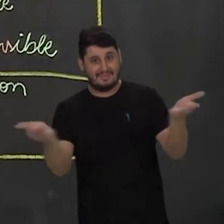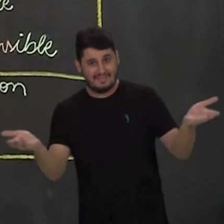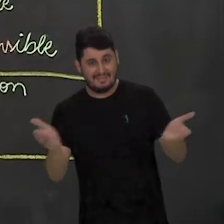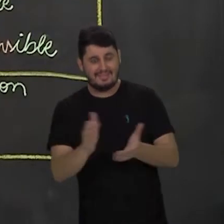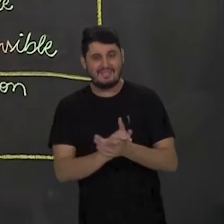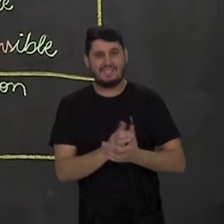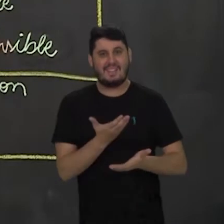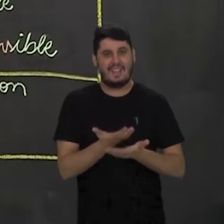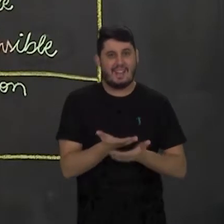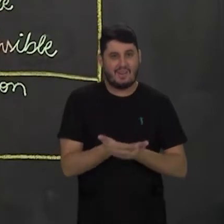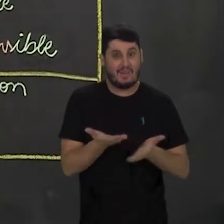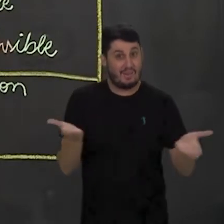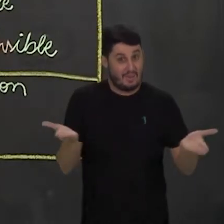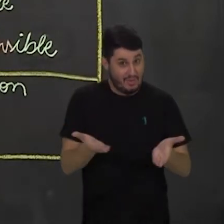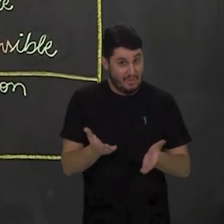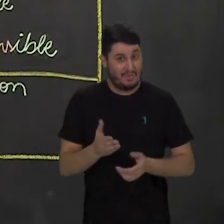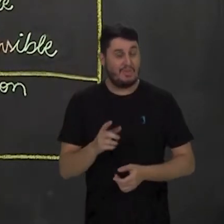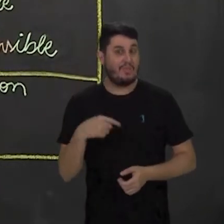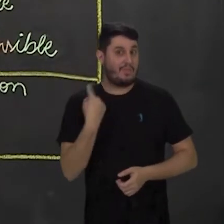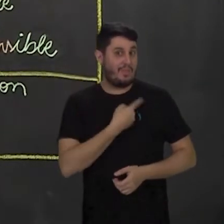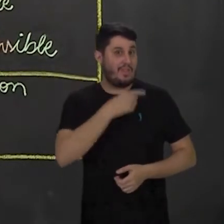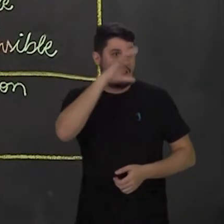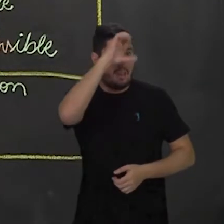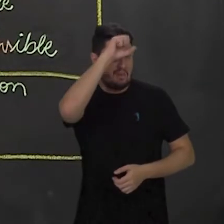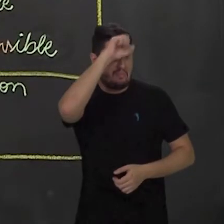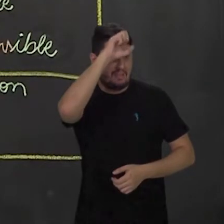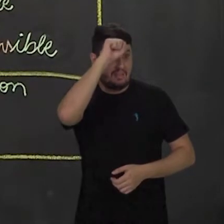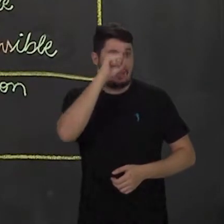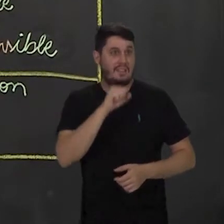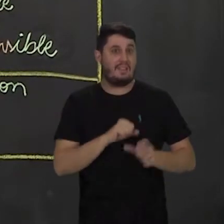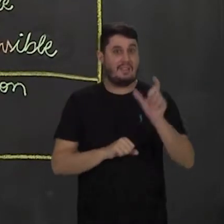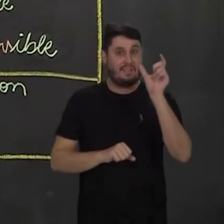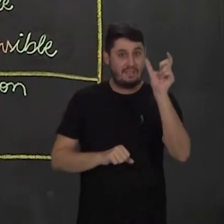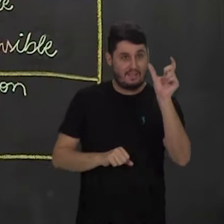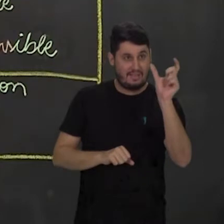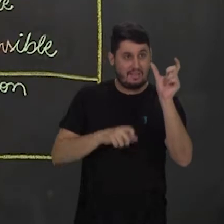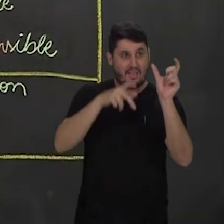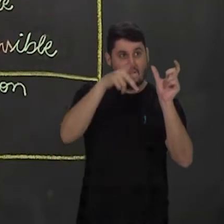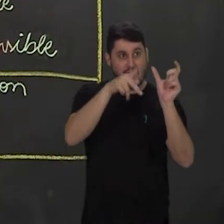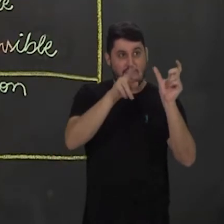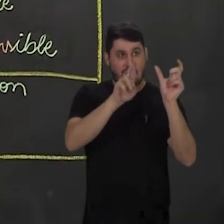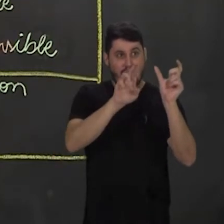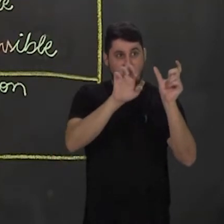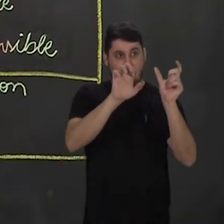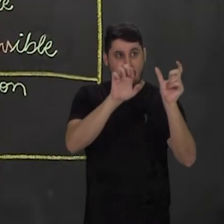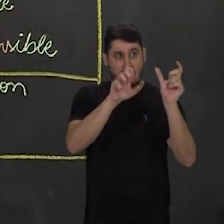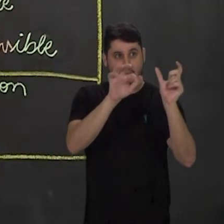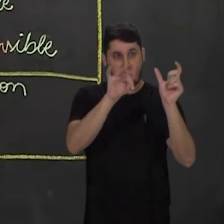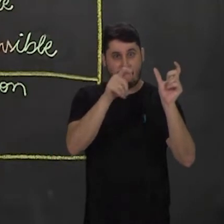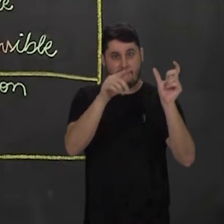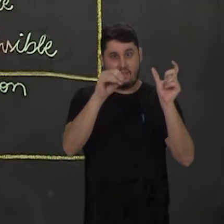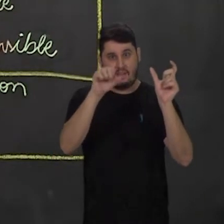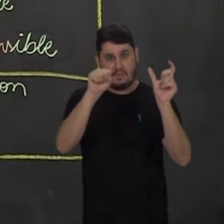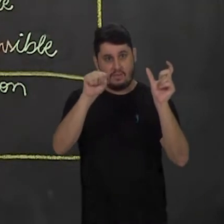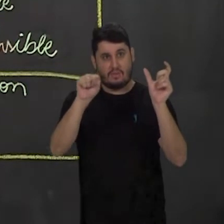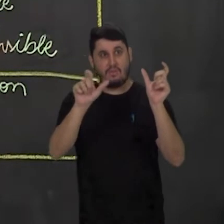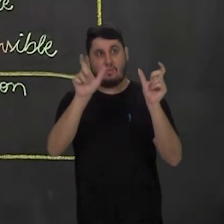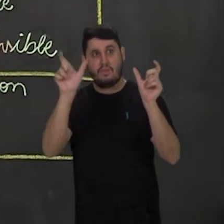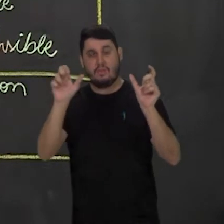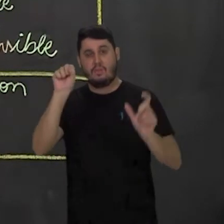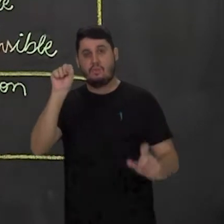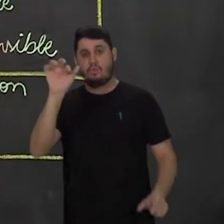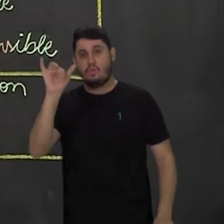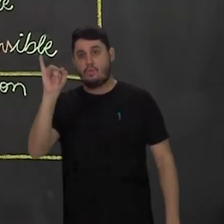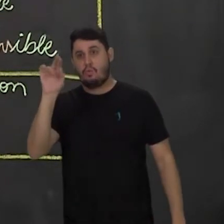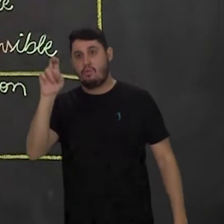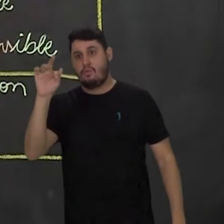everybody! Na aula de hoje, nós vamos falar de prefixos e sufixos. O estudo da morfologia,